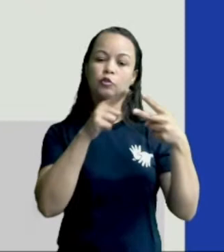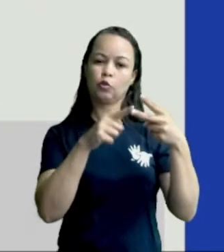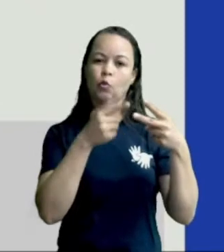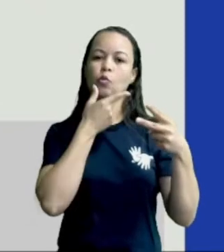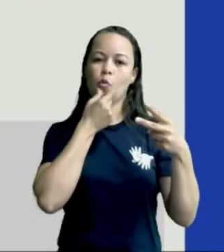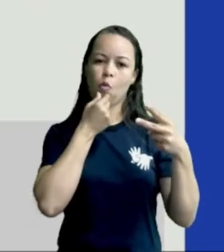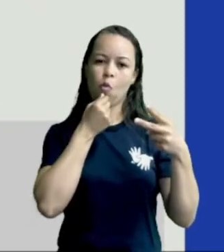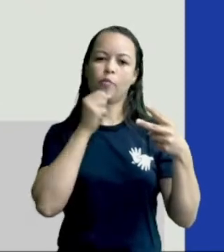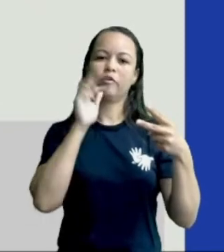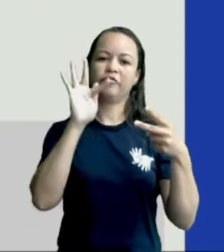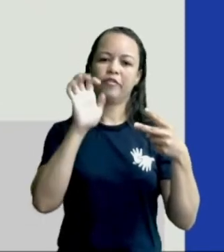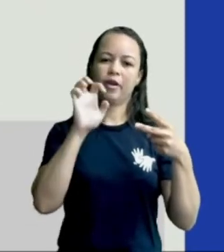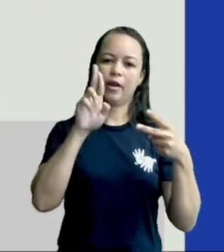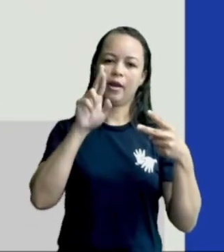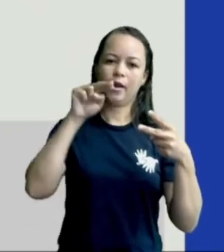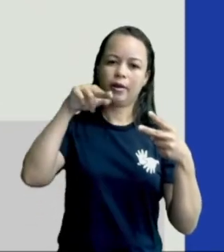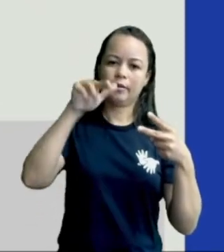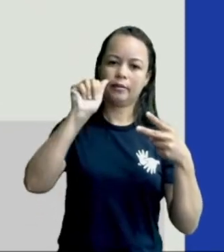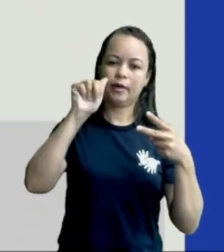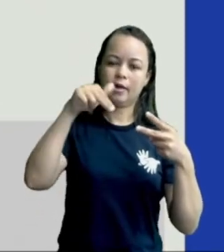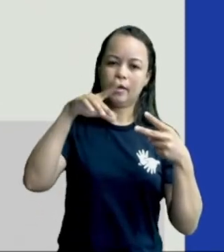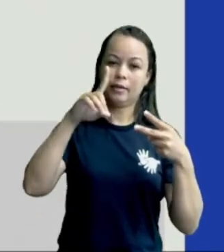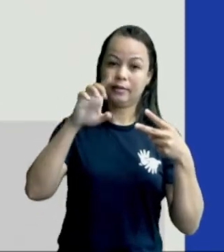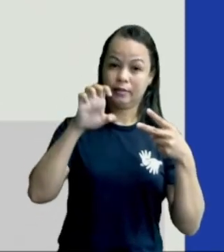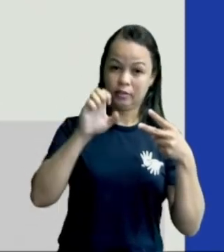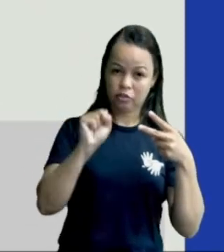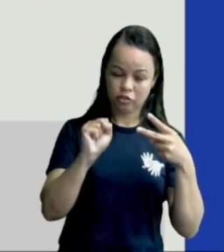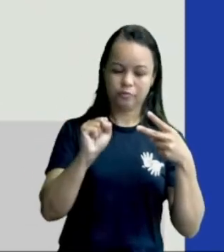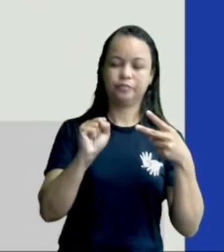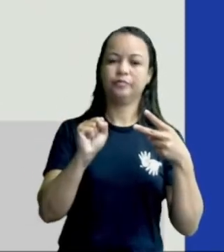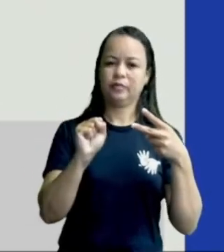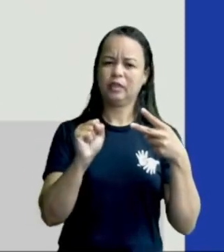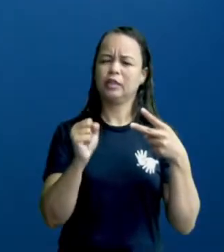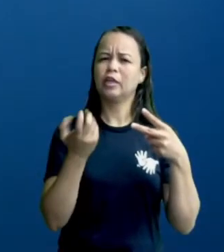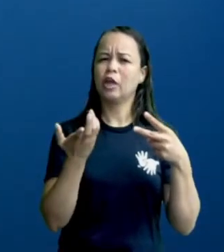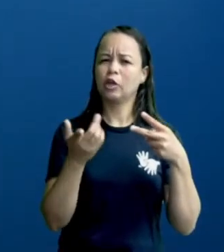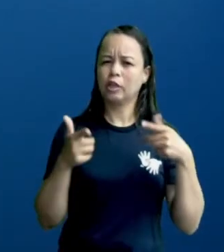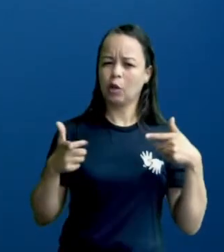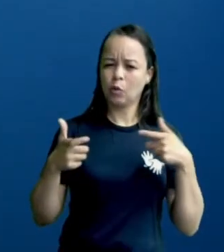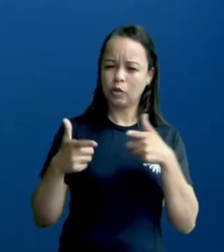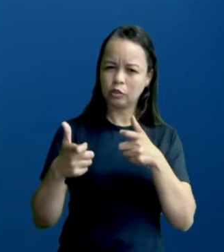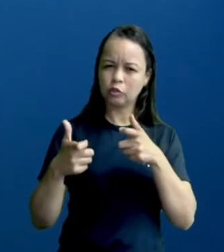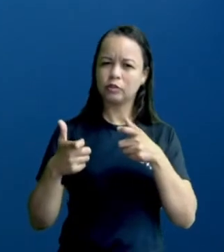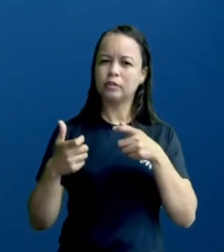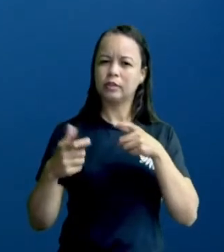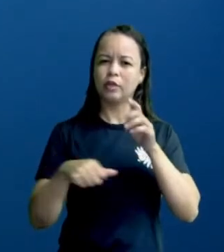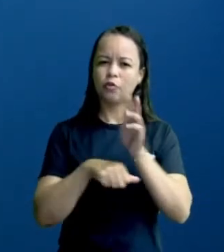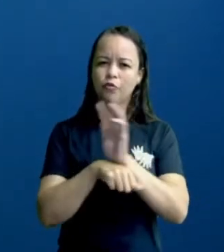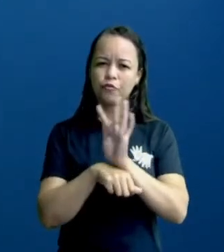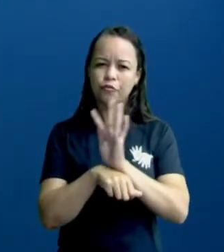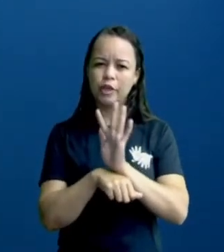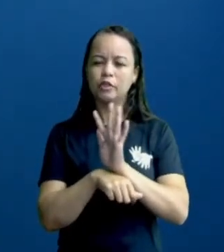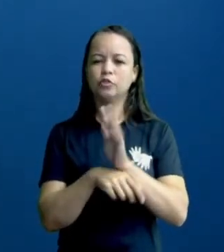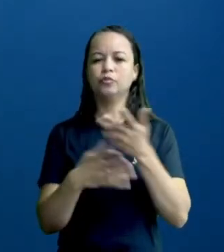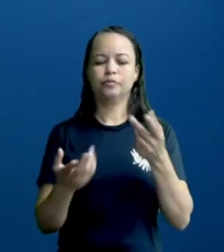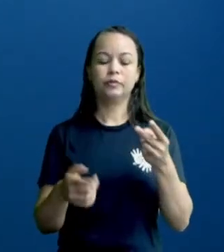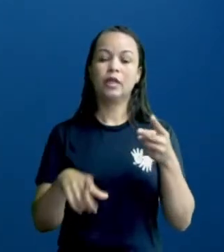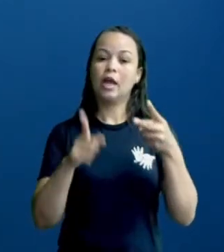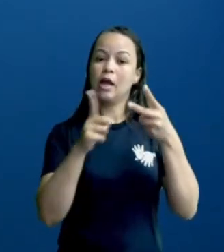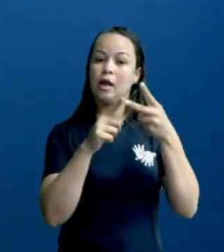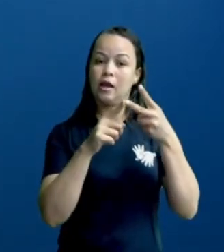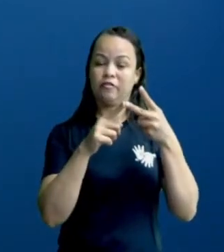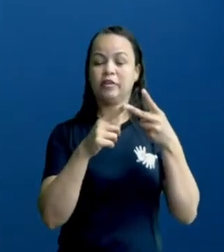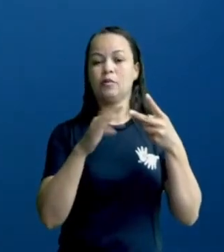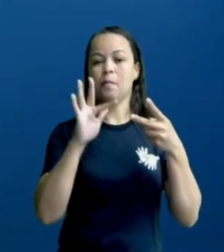Vieira, que foi lá, aquele moço, aquele senhor, lá da guerra, lá do vídeo da Batalha das Tabocas. E o efeito